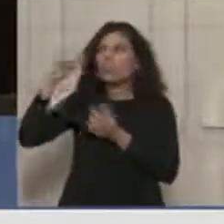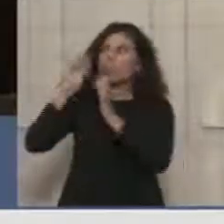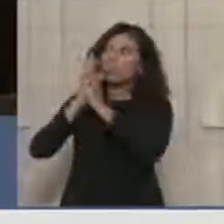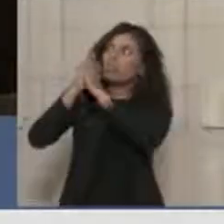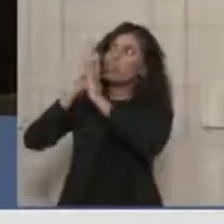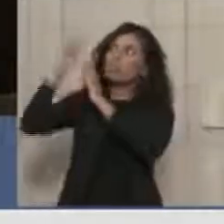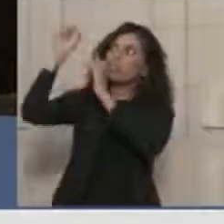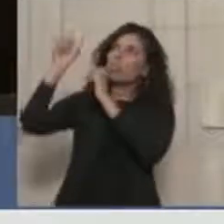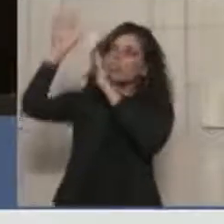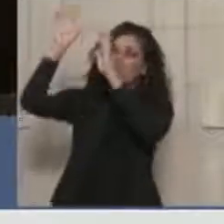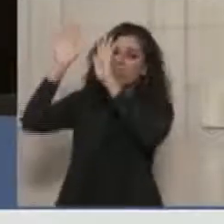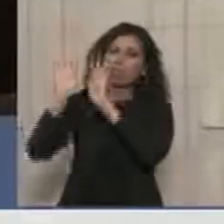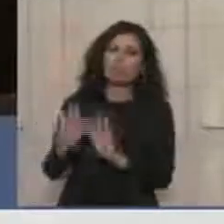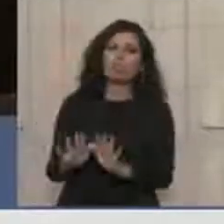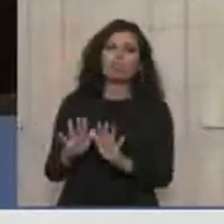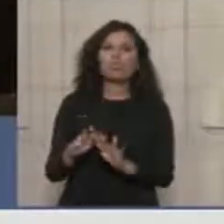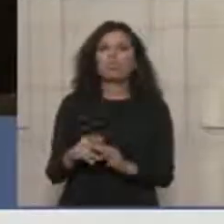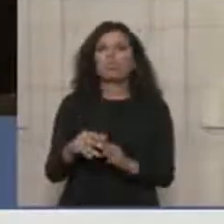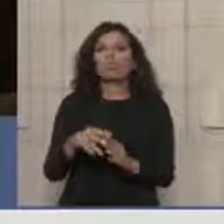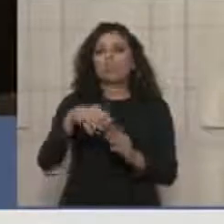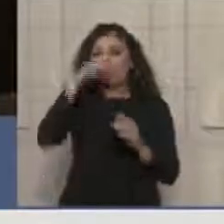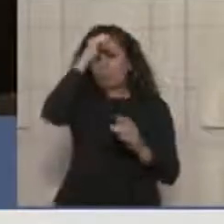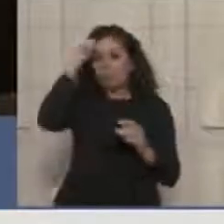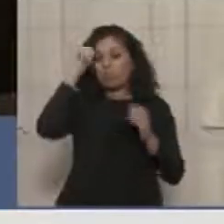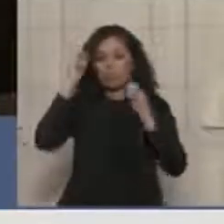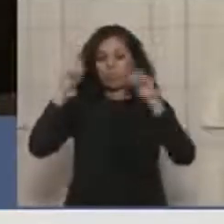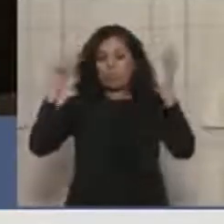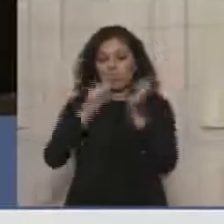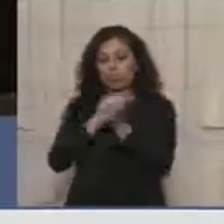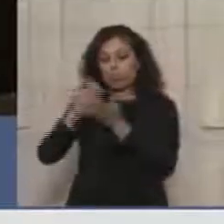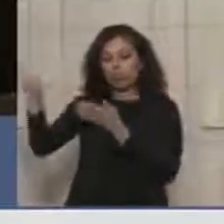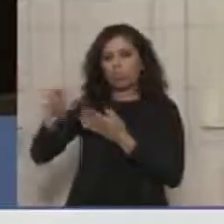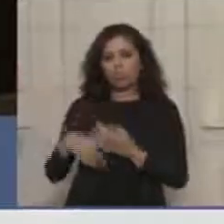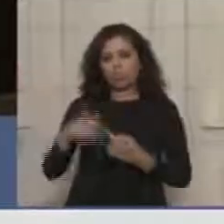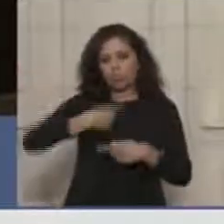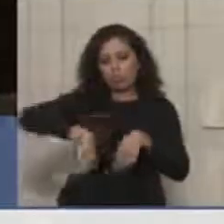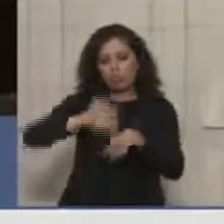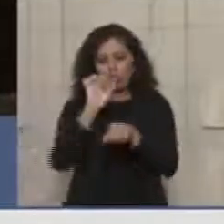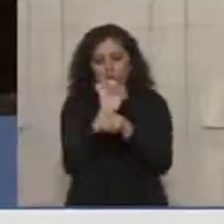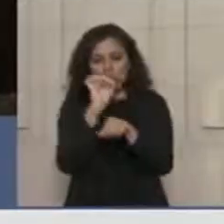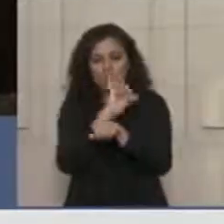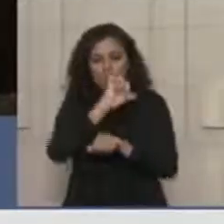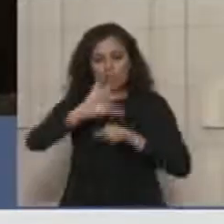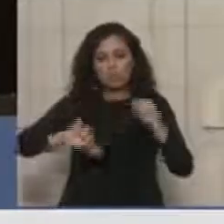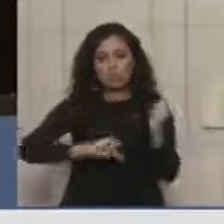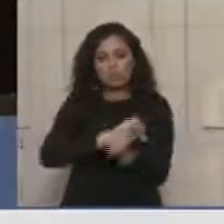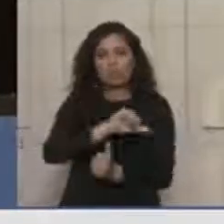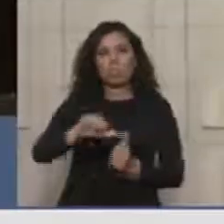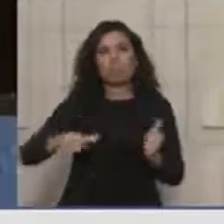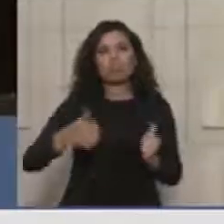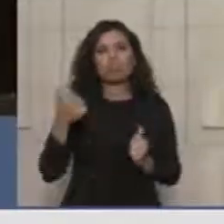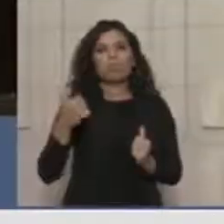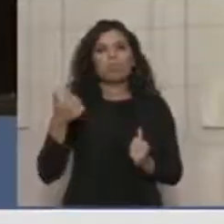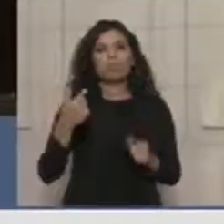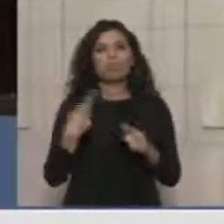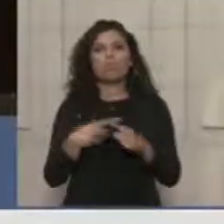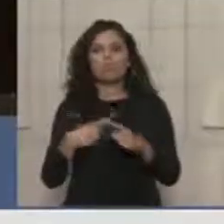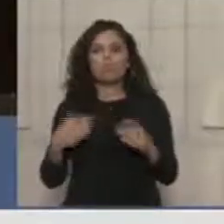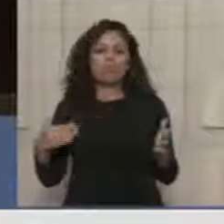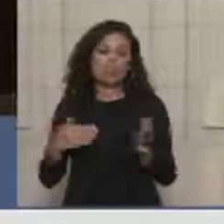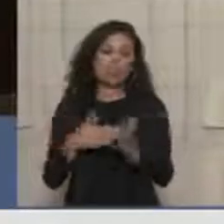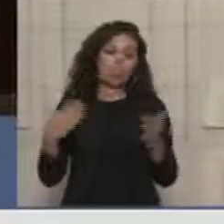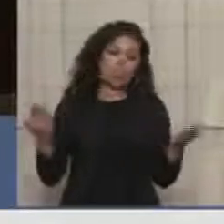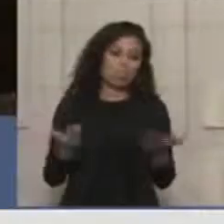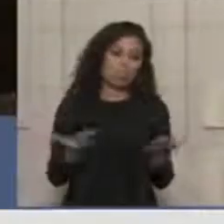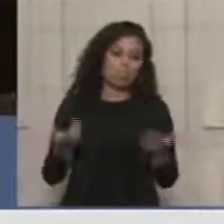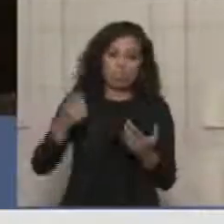e para o crescimento da saúde de Cabo Frio. Há esperança de mudança, porque até então não